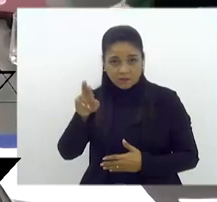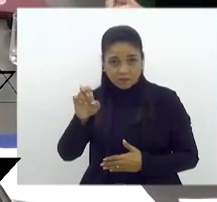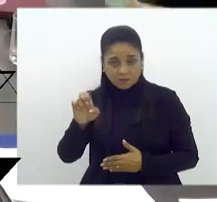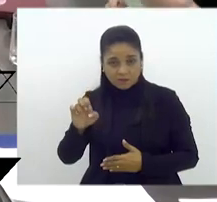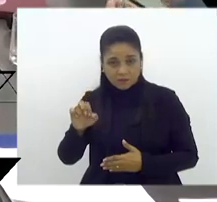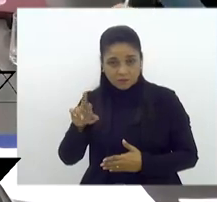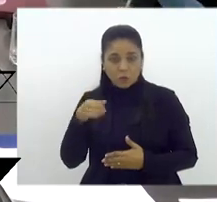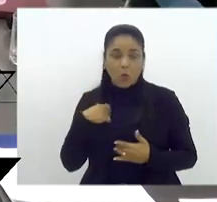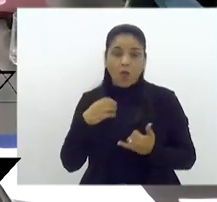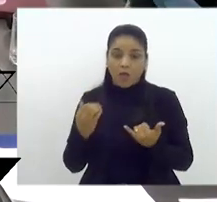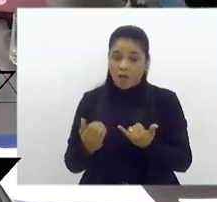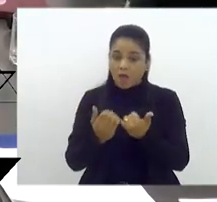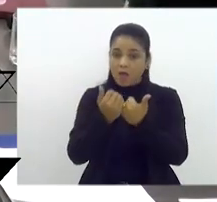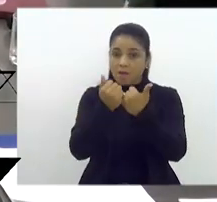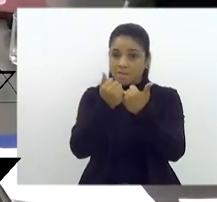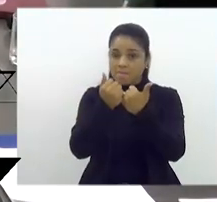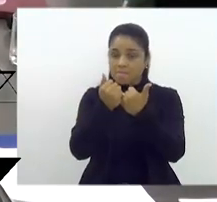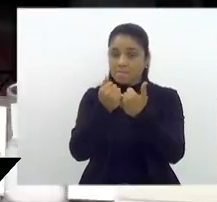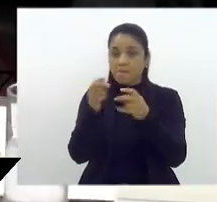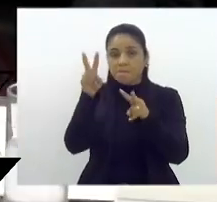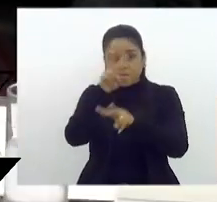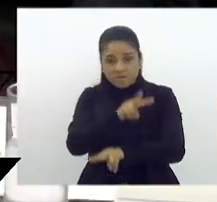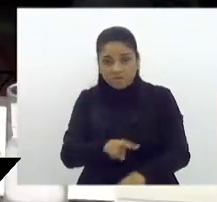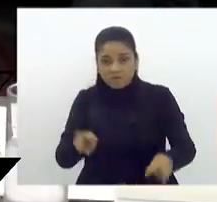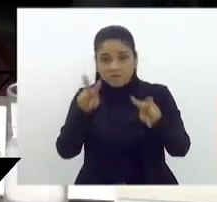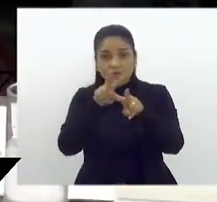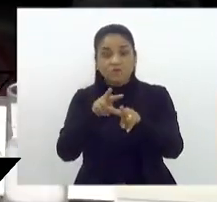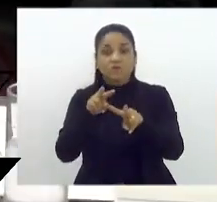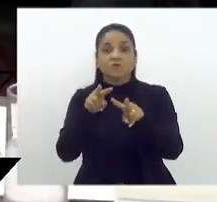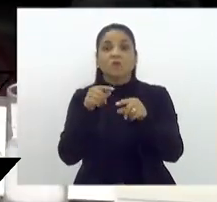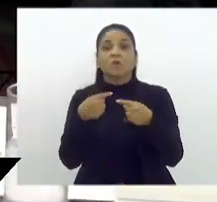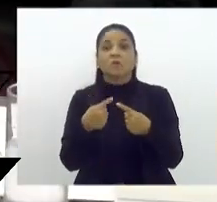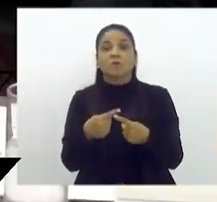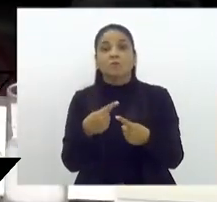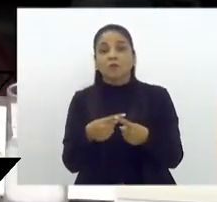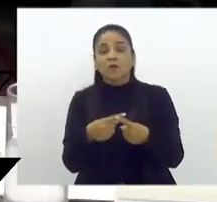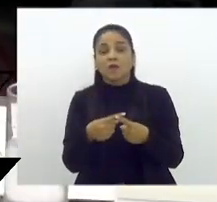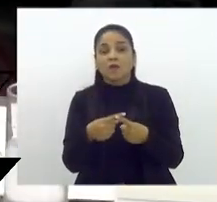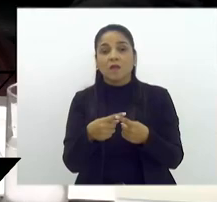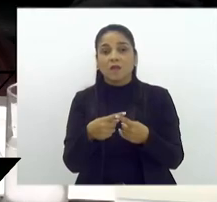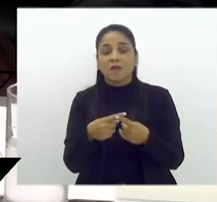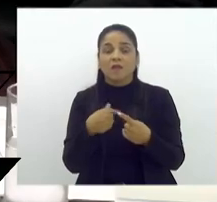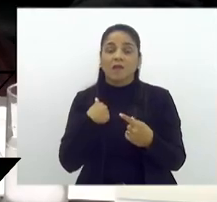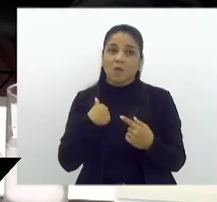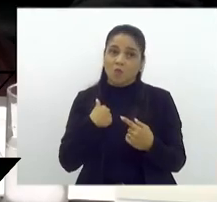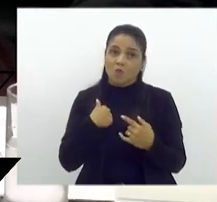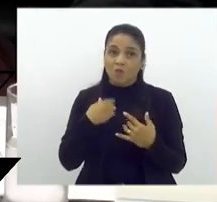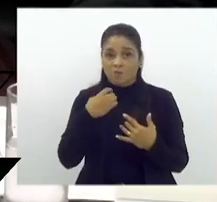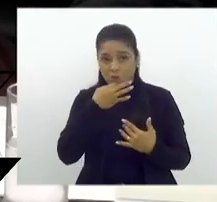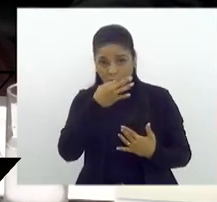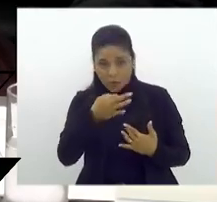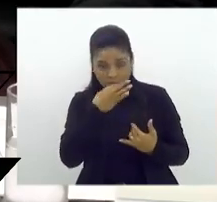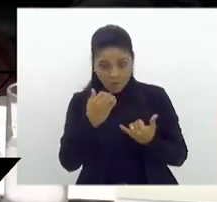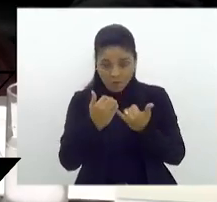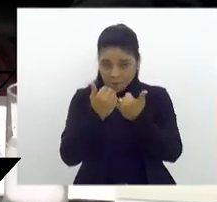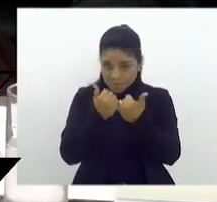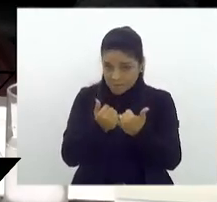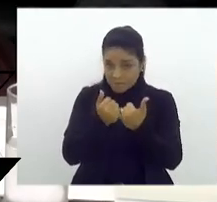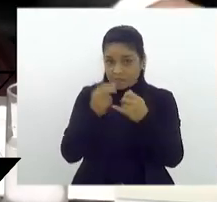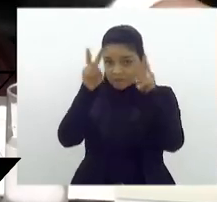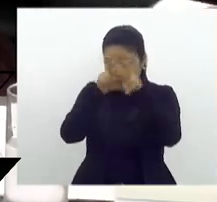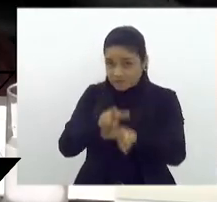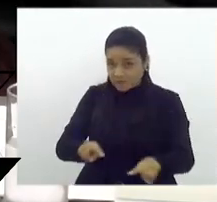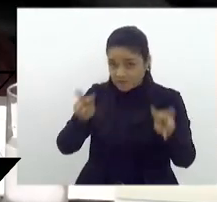me filio à preocupação de Vossas Excelências, porque eu acho que quando é patrimônio imaterial, tem que ser a